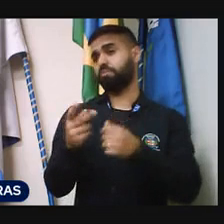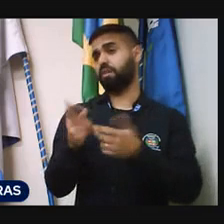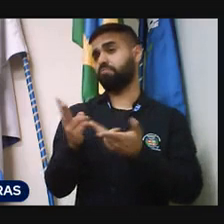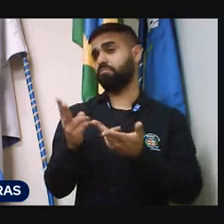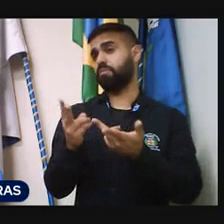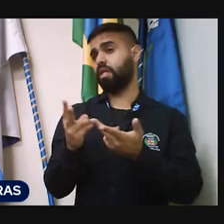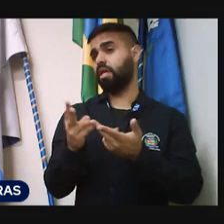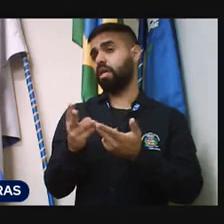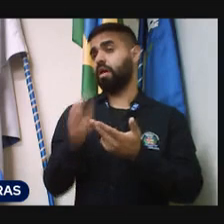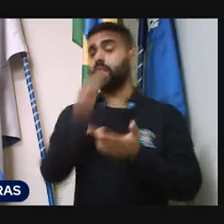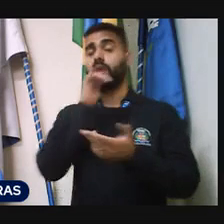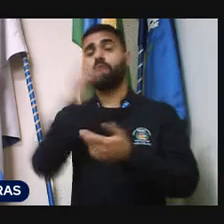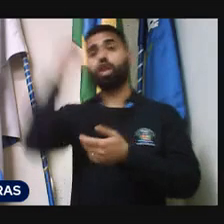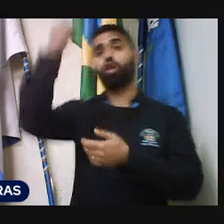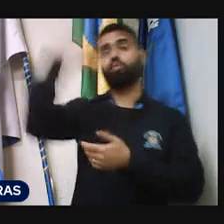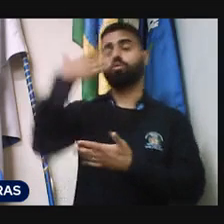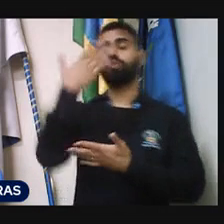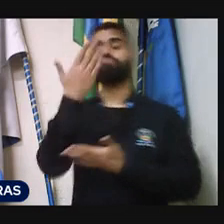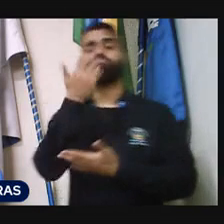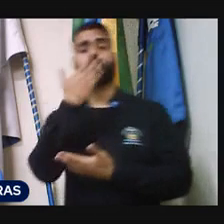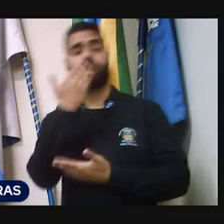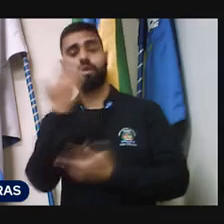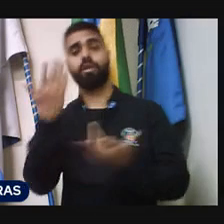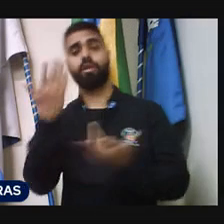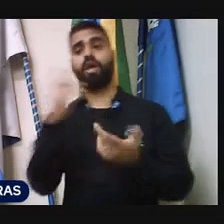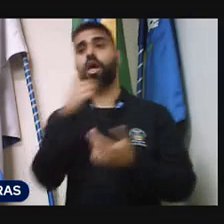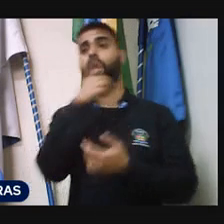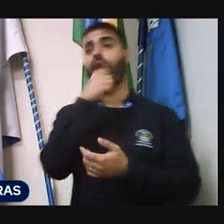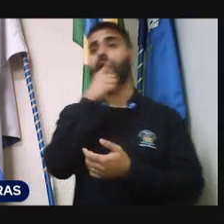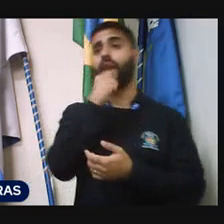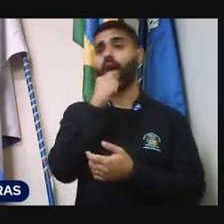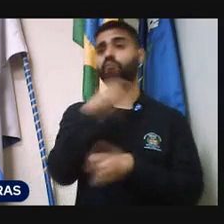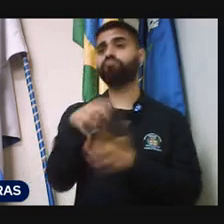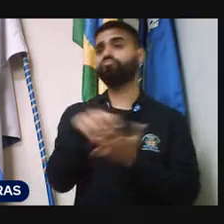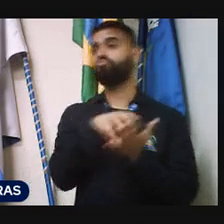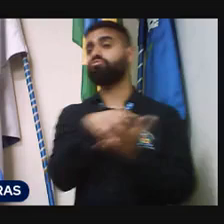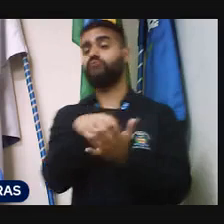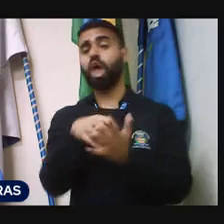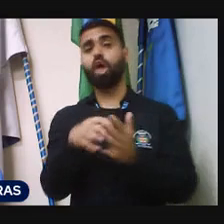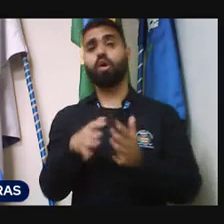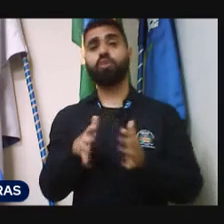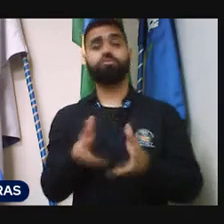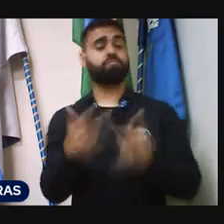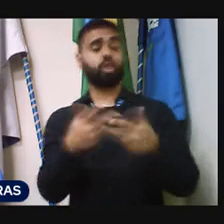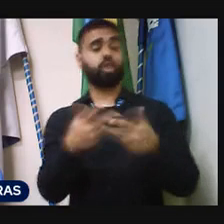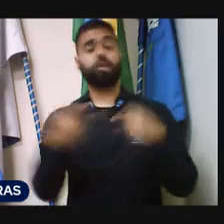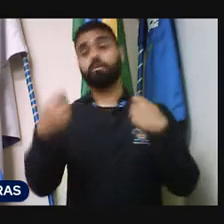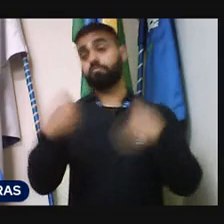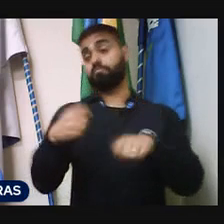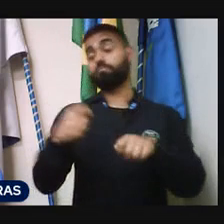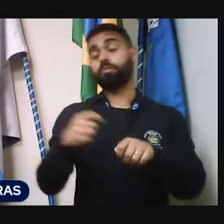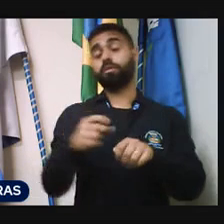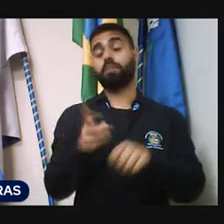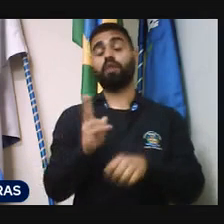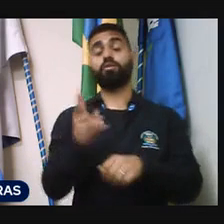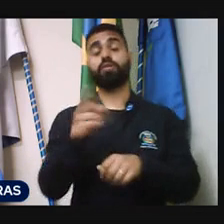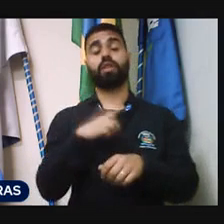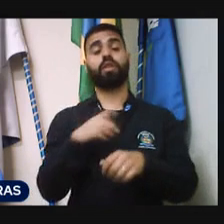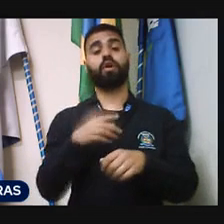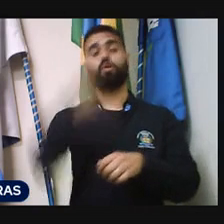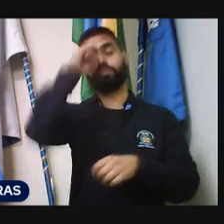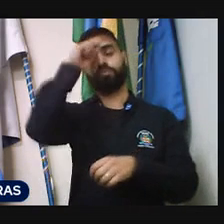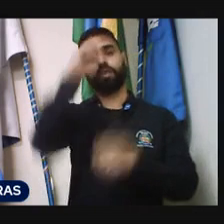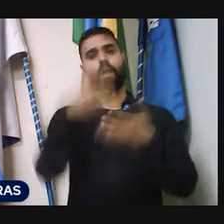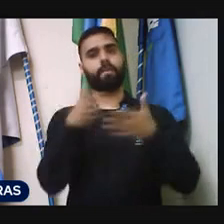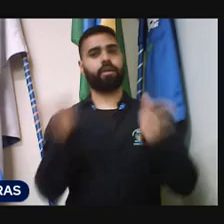hospital funcionando luz alimentação a água transporte tudo que é necessário né para fazer o funcionamento